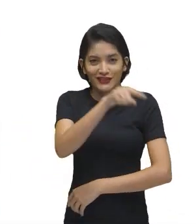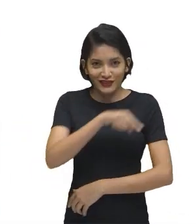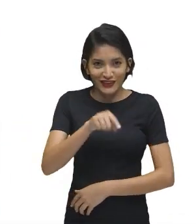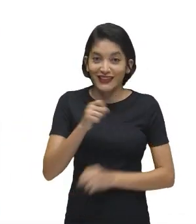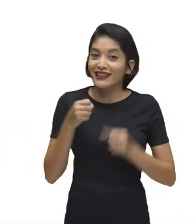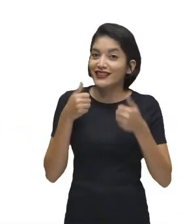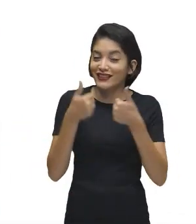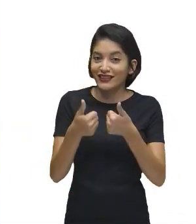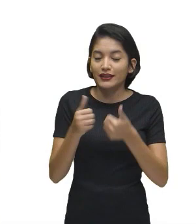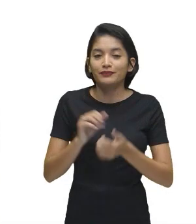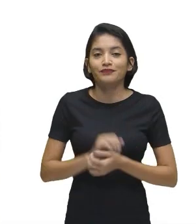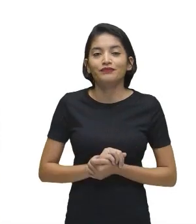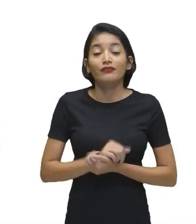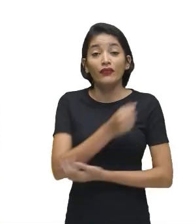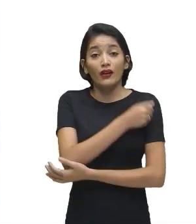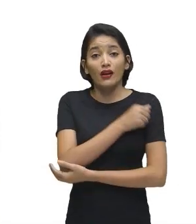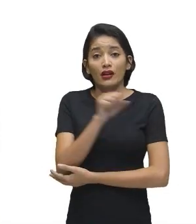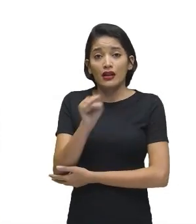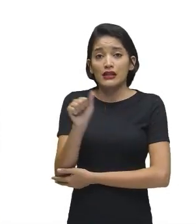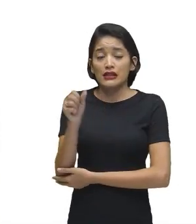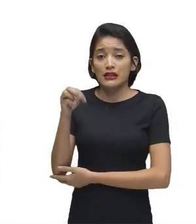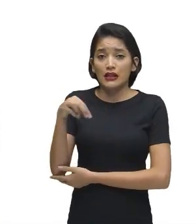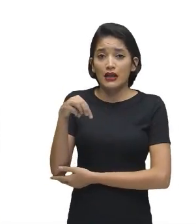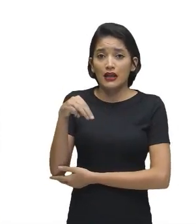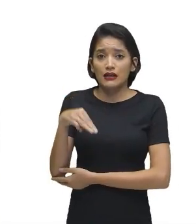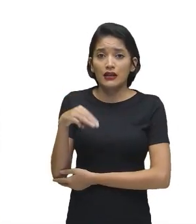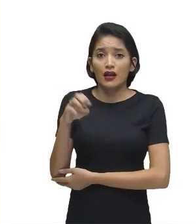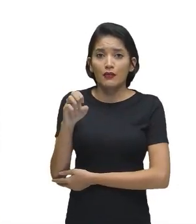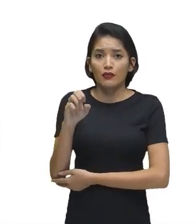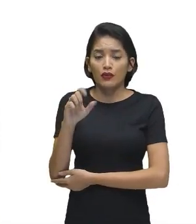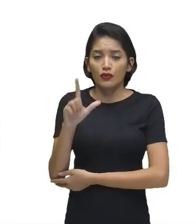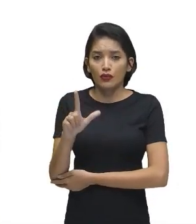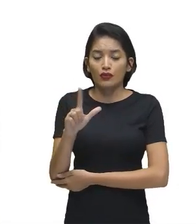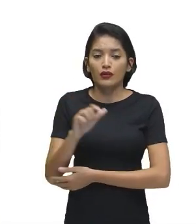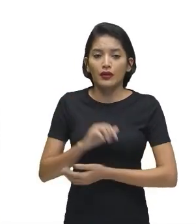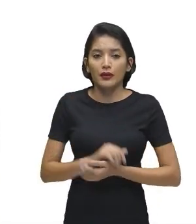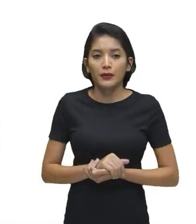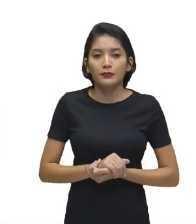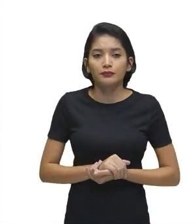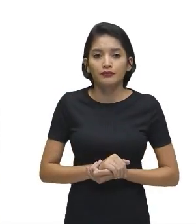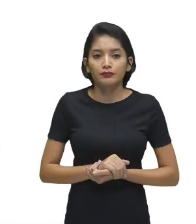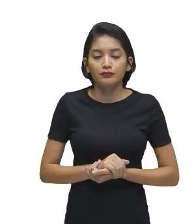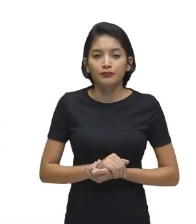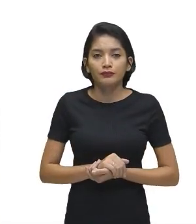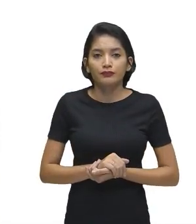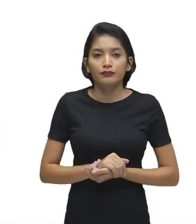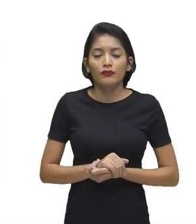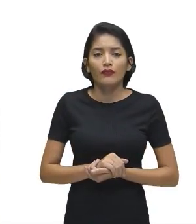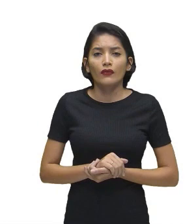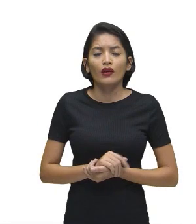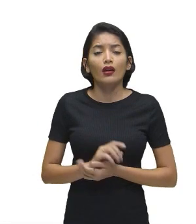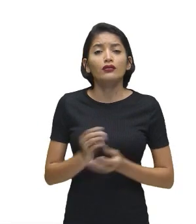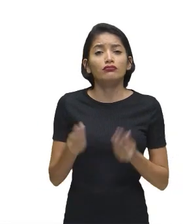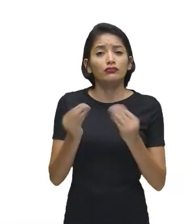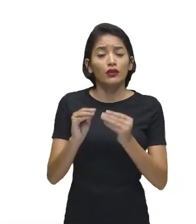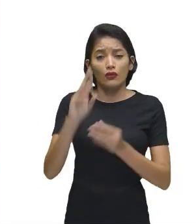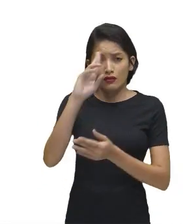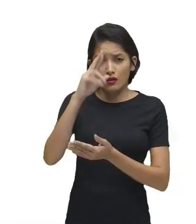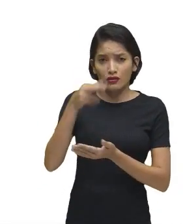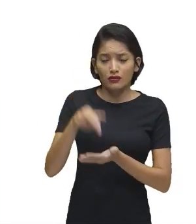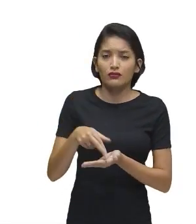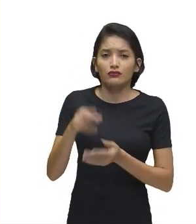Bem, o Samuel respondeu, eu acho que é racional, emocional, porque o ser